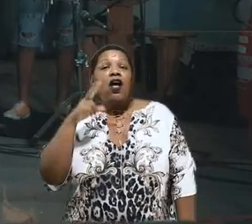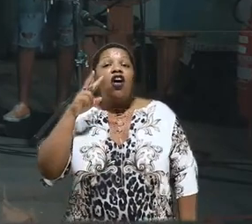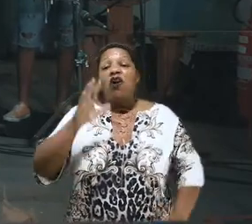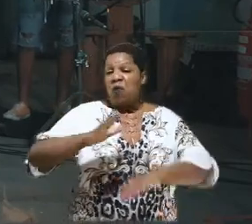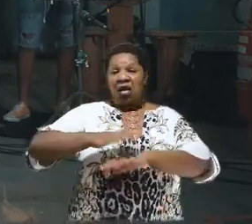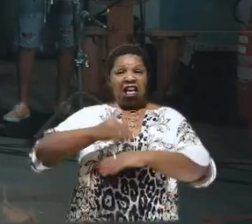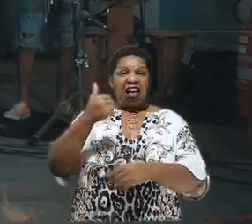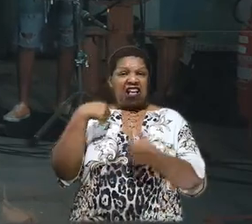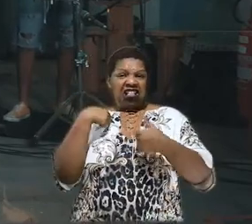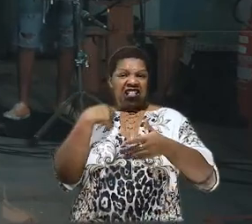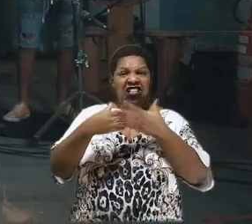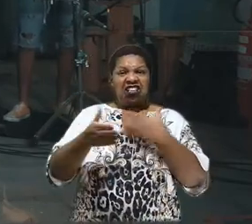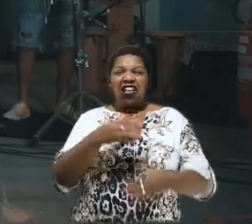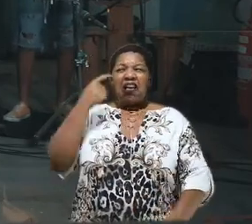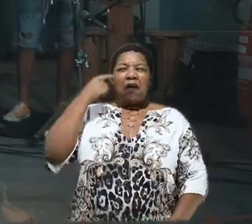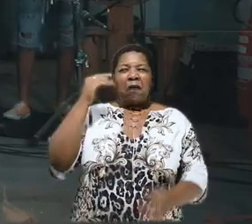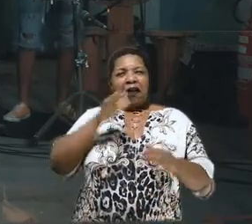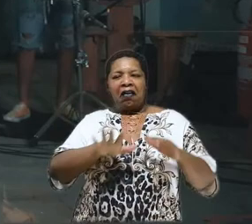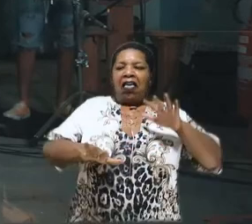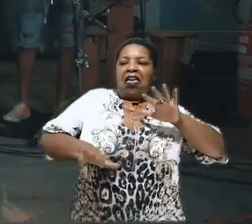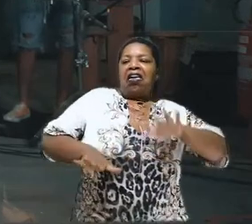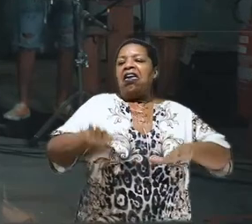ninguém não